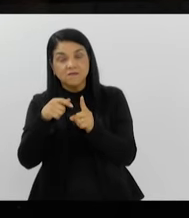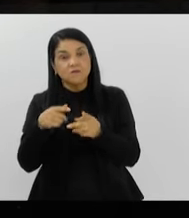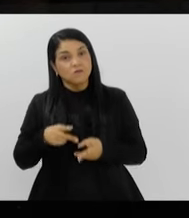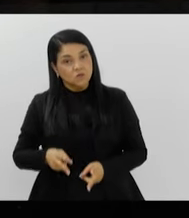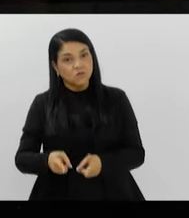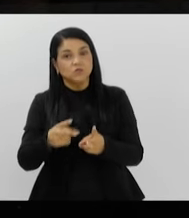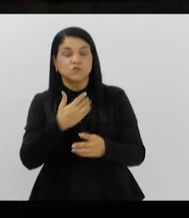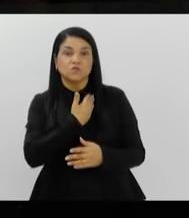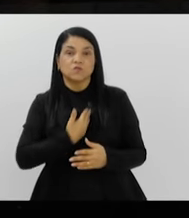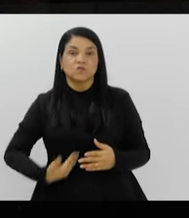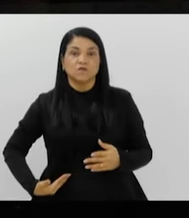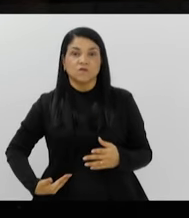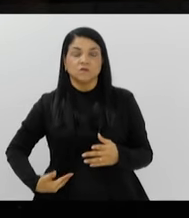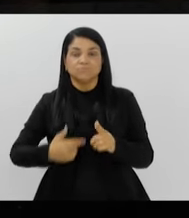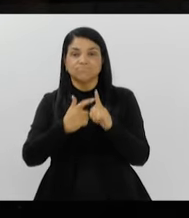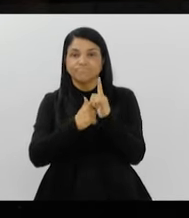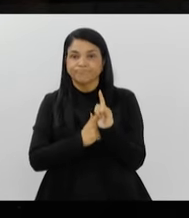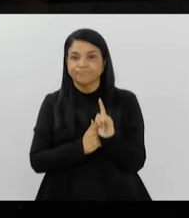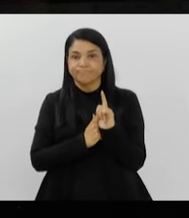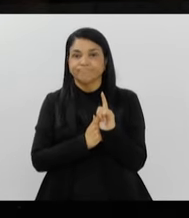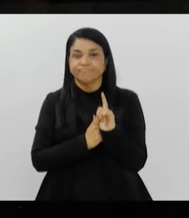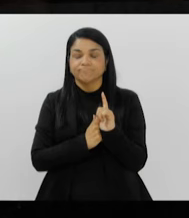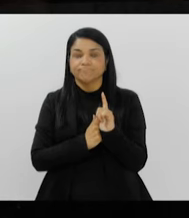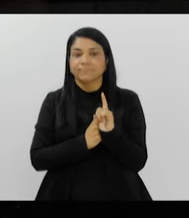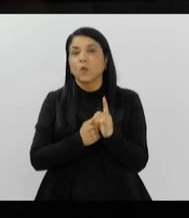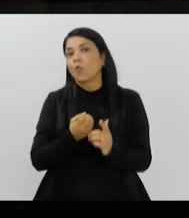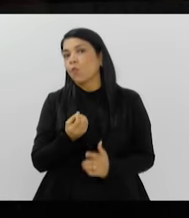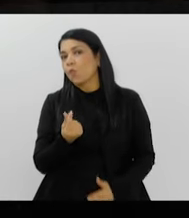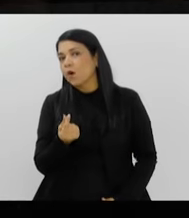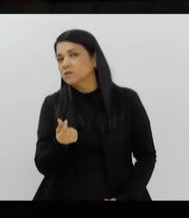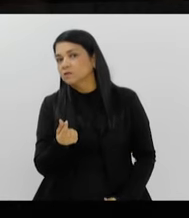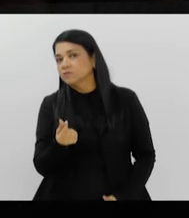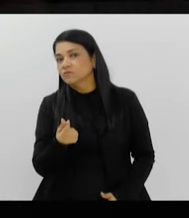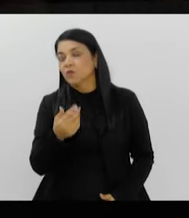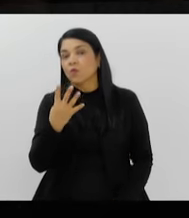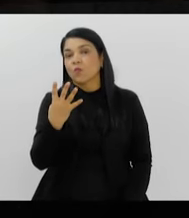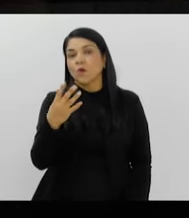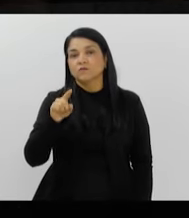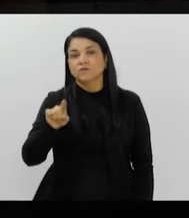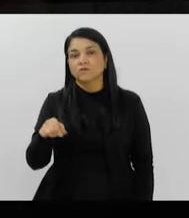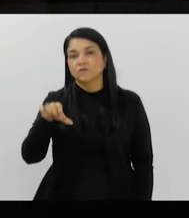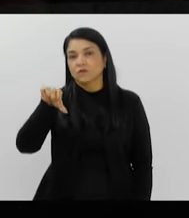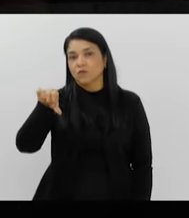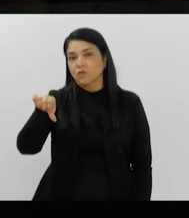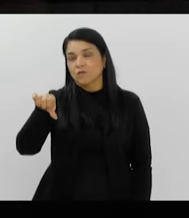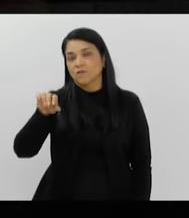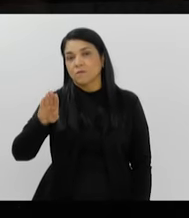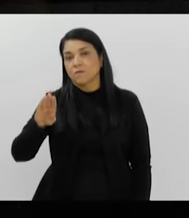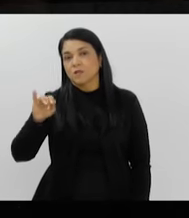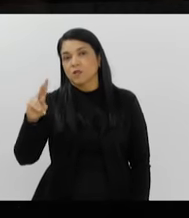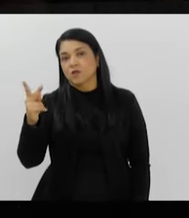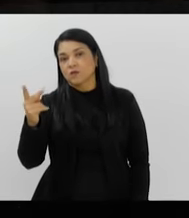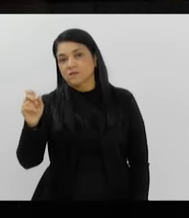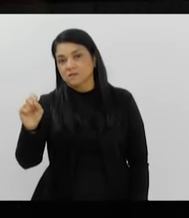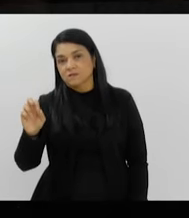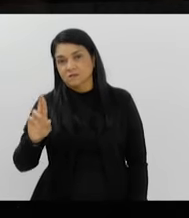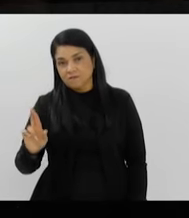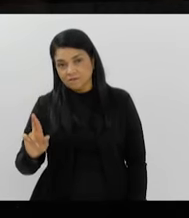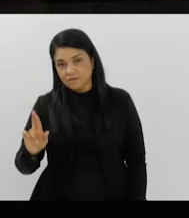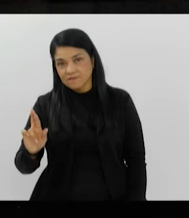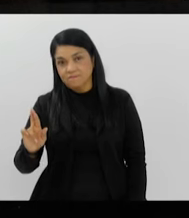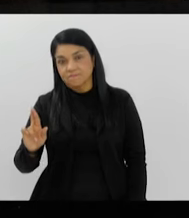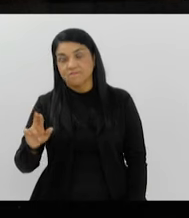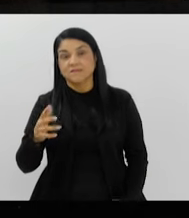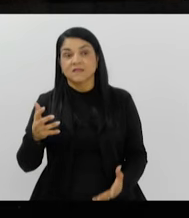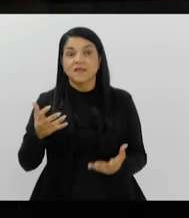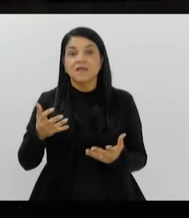pendurado. E está pendurado em quanto? Em 4,9 bilhões de reais. Tanto é que